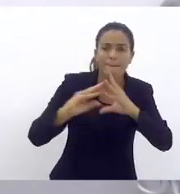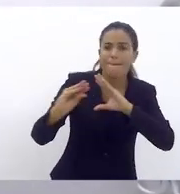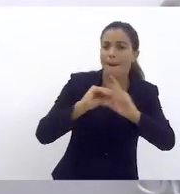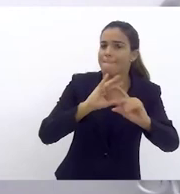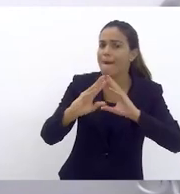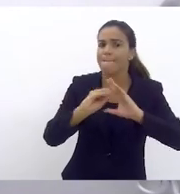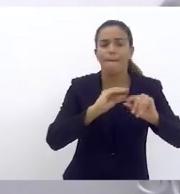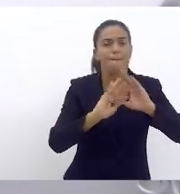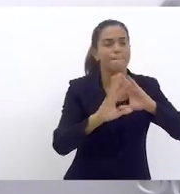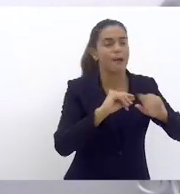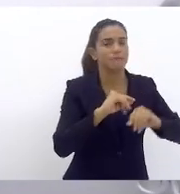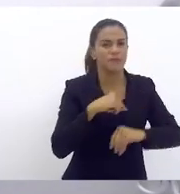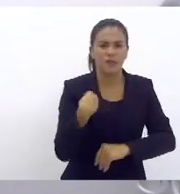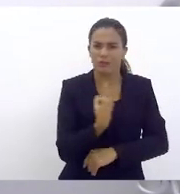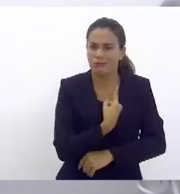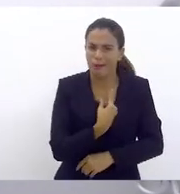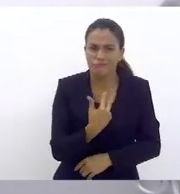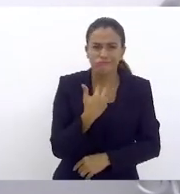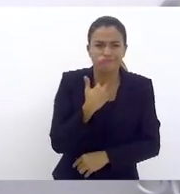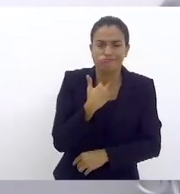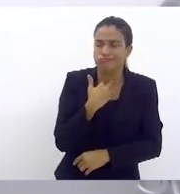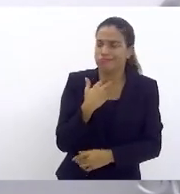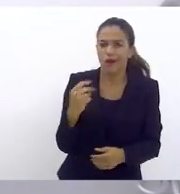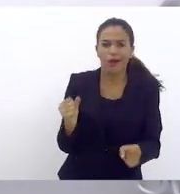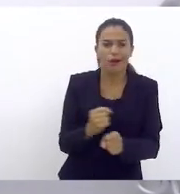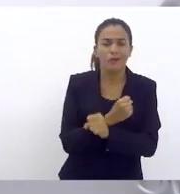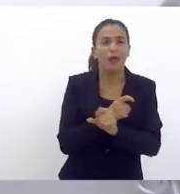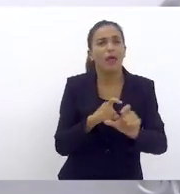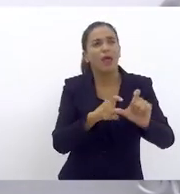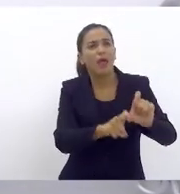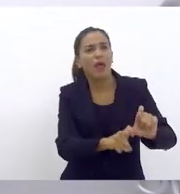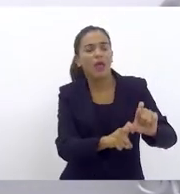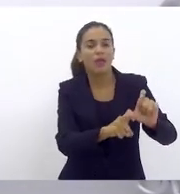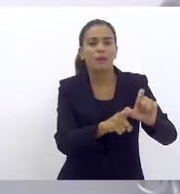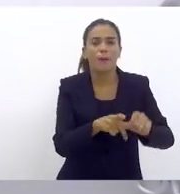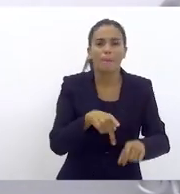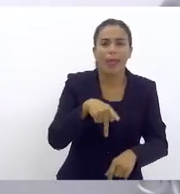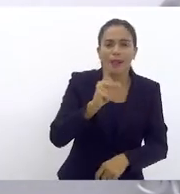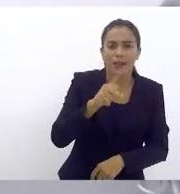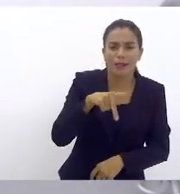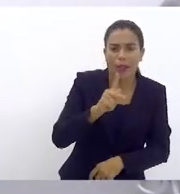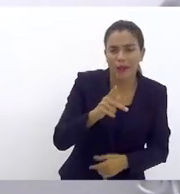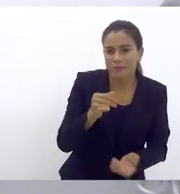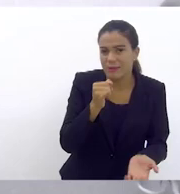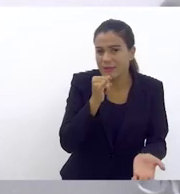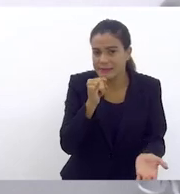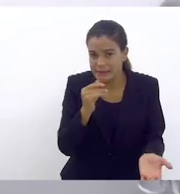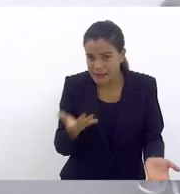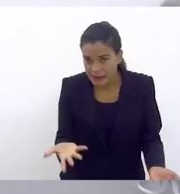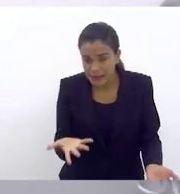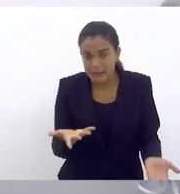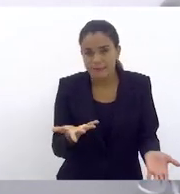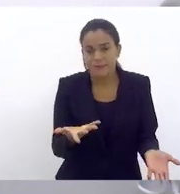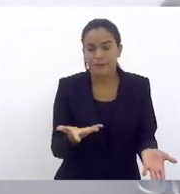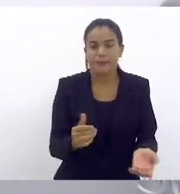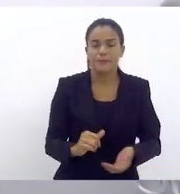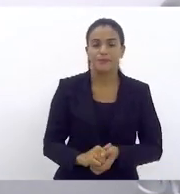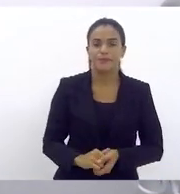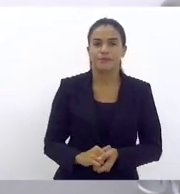a gente não pode continuar dependente da cadeia do petróleo como a gente é atualmente